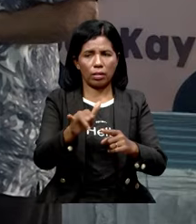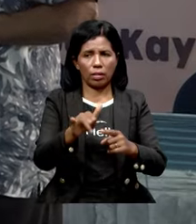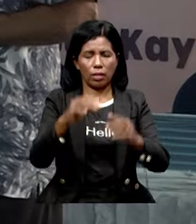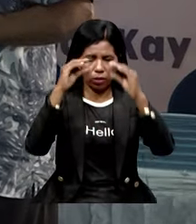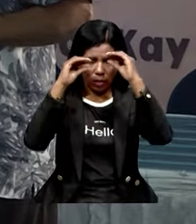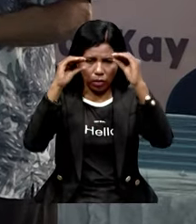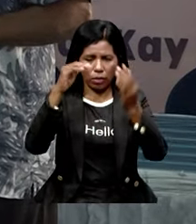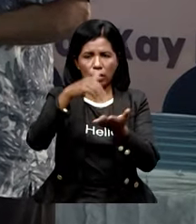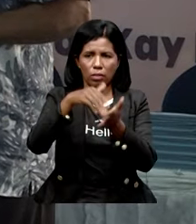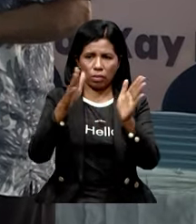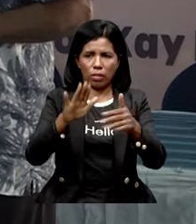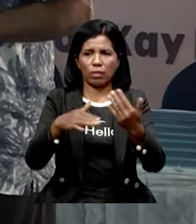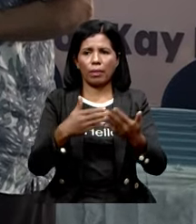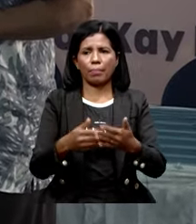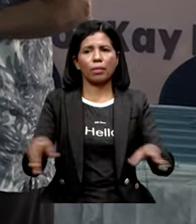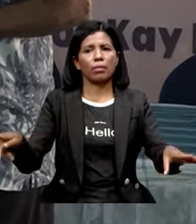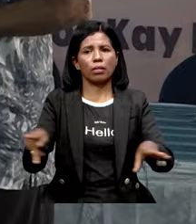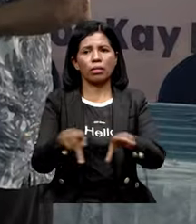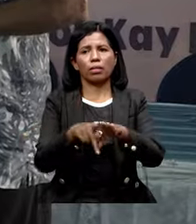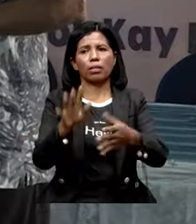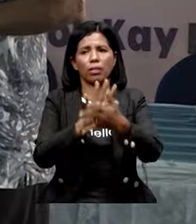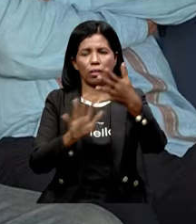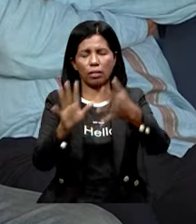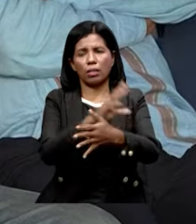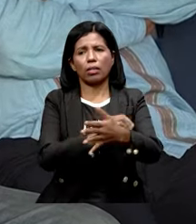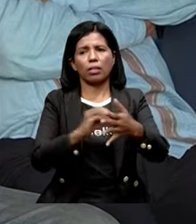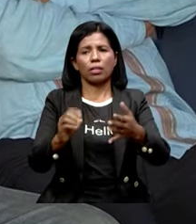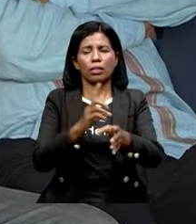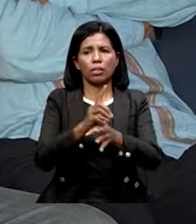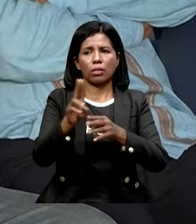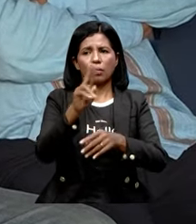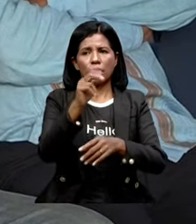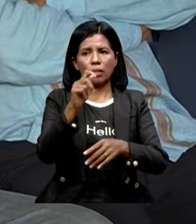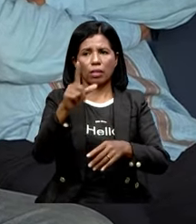Nori estudante Sira. Participa em cerimônia de lançamento, né, a reitor Wayne Taylor,